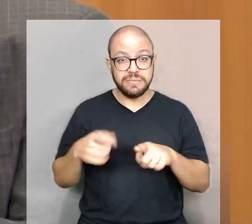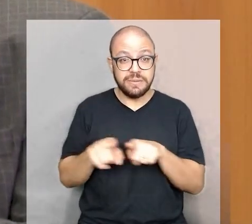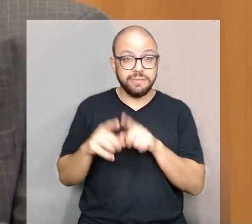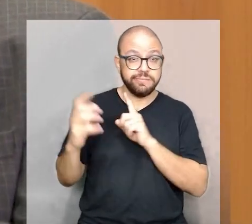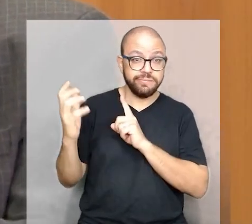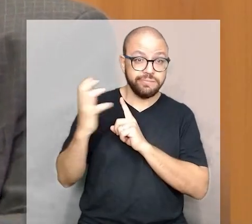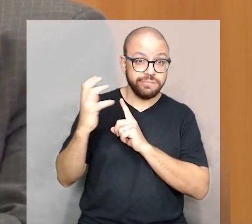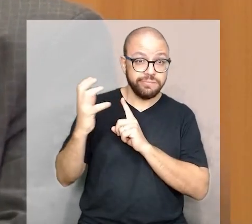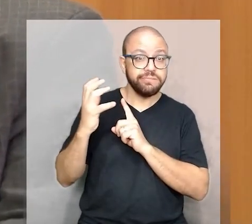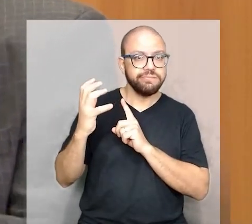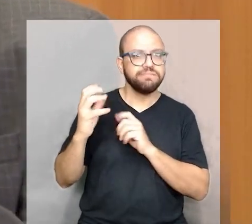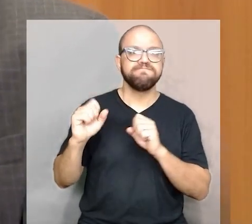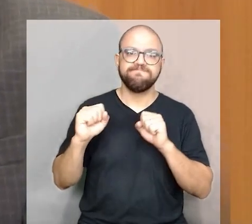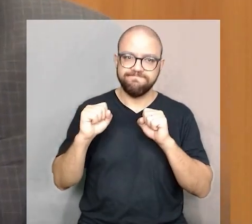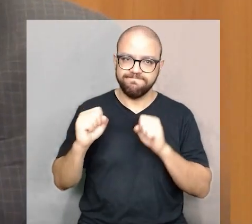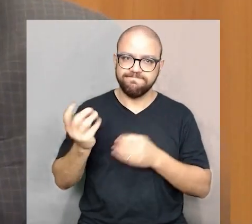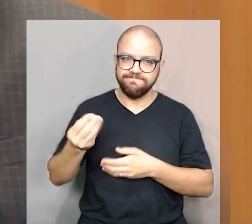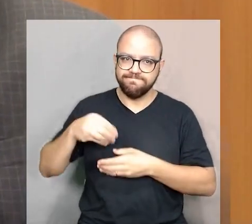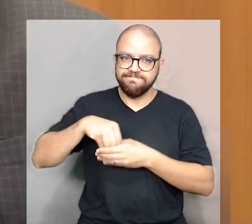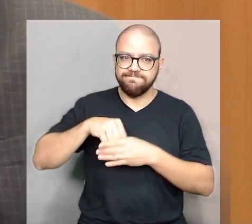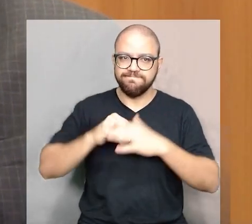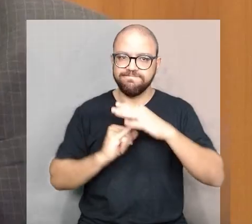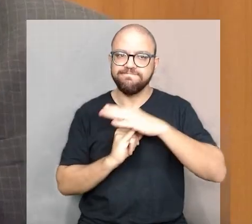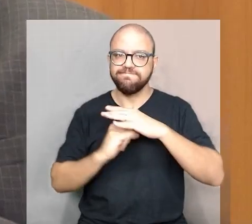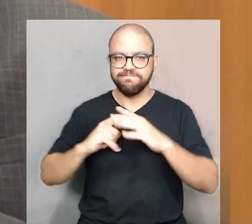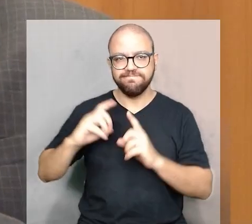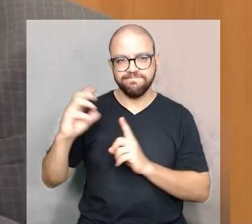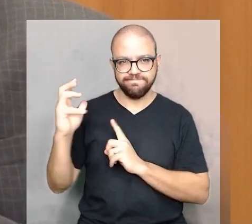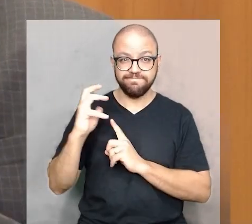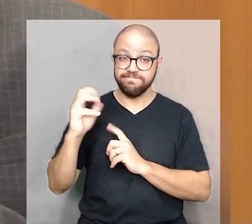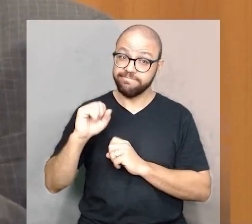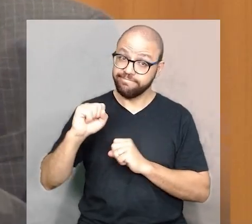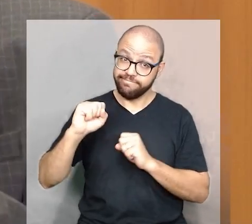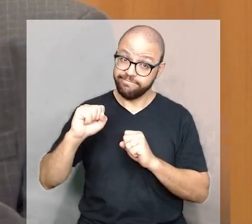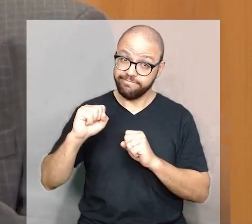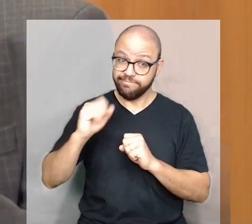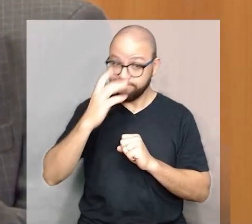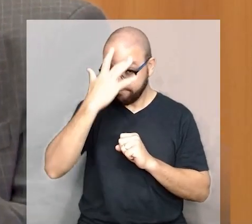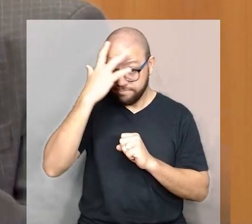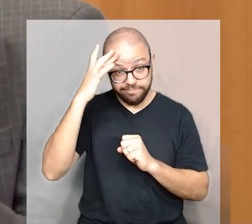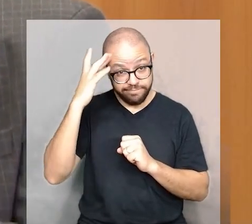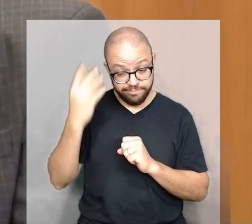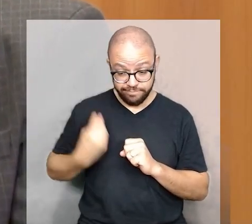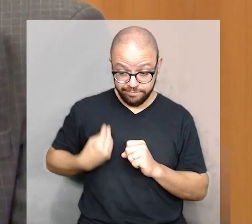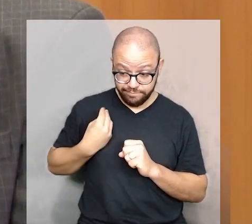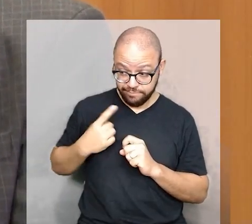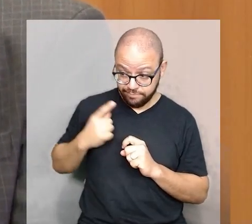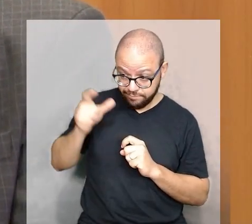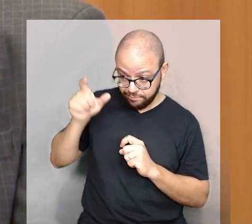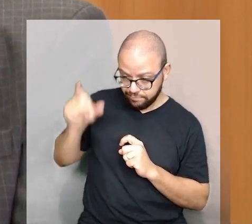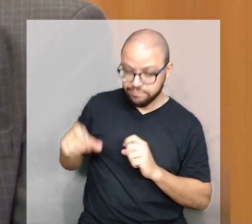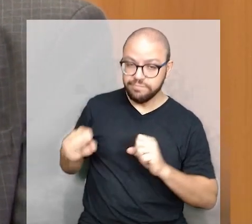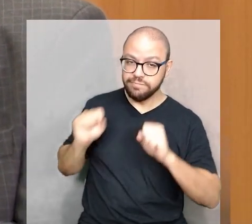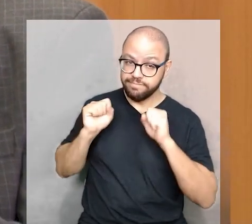também contra o assédio, porque o assédio pode existir sim na instituição, evidente, onde tem um ser humano pode ter uma